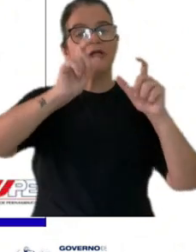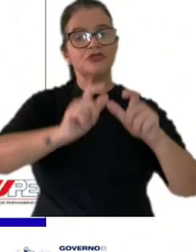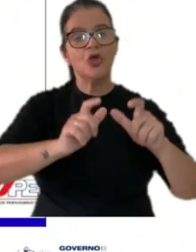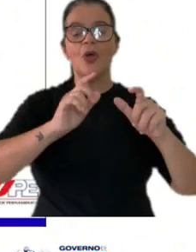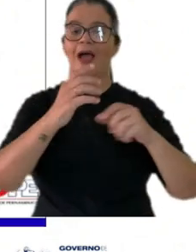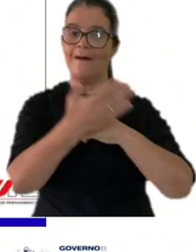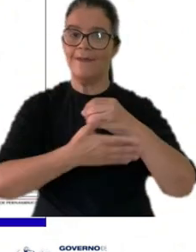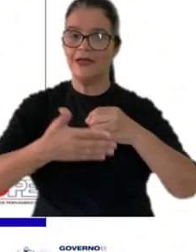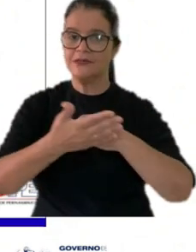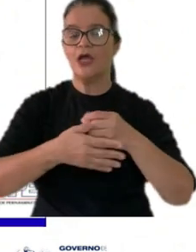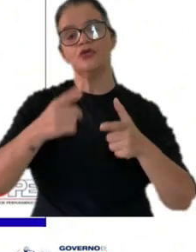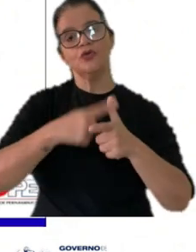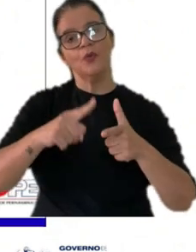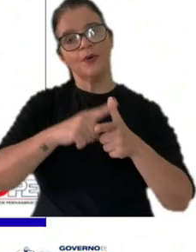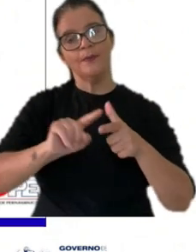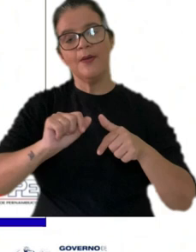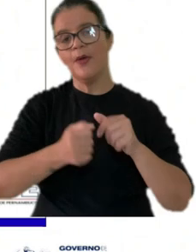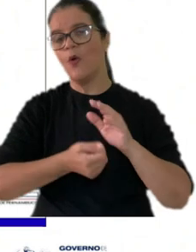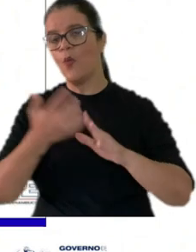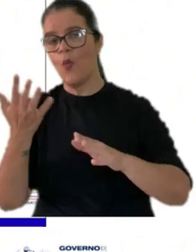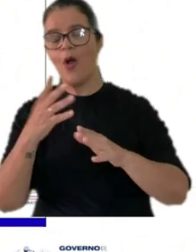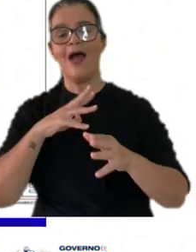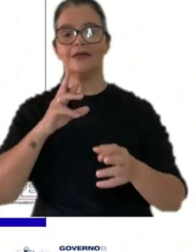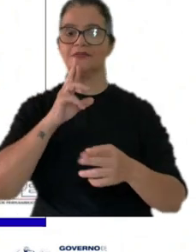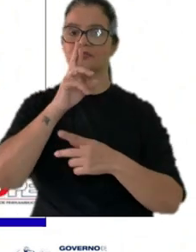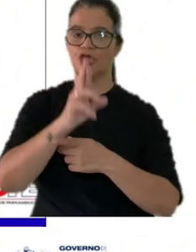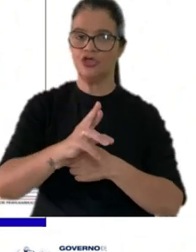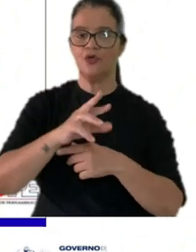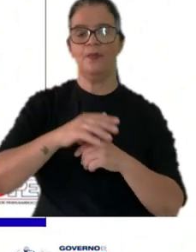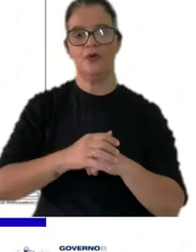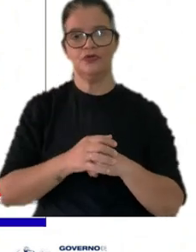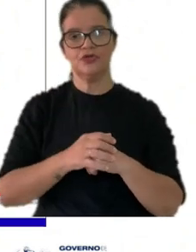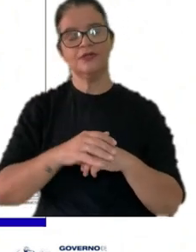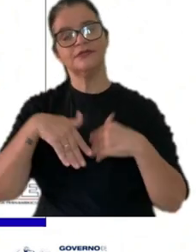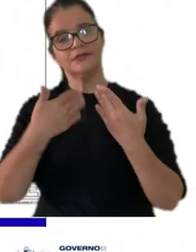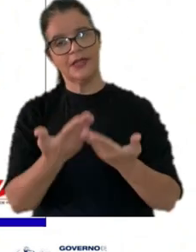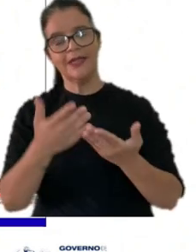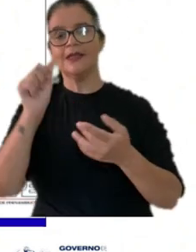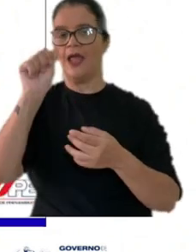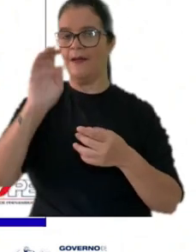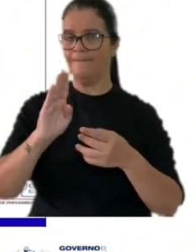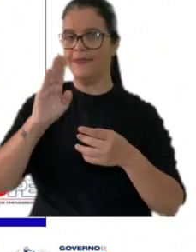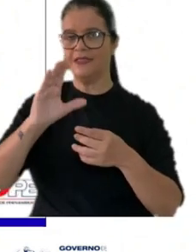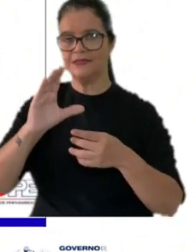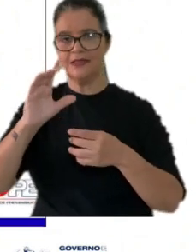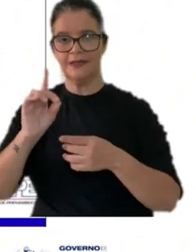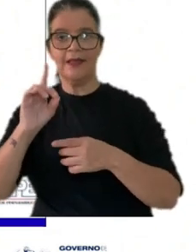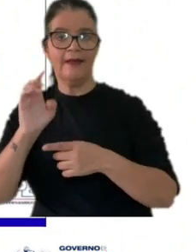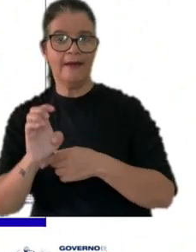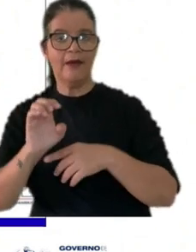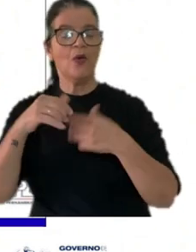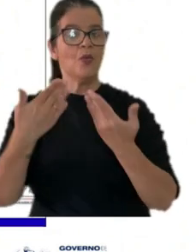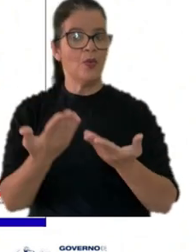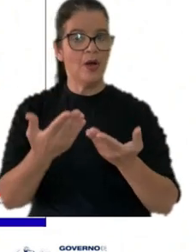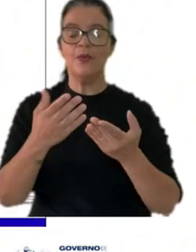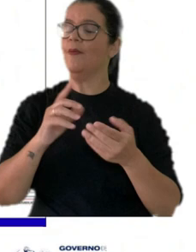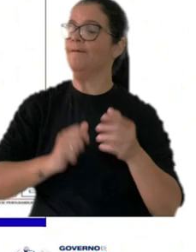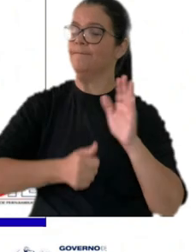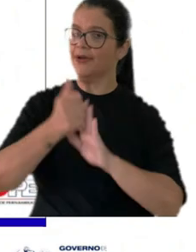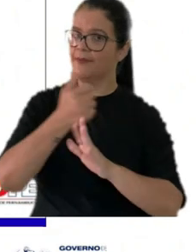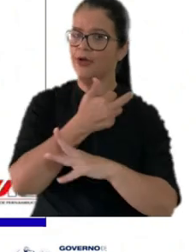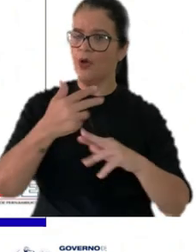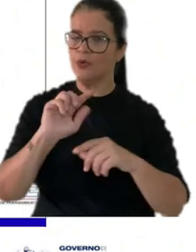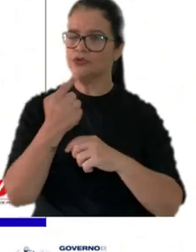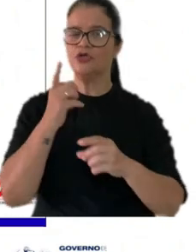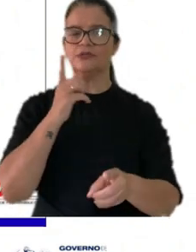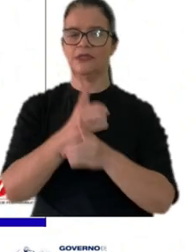no problema quais são as respectivas respostas entre a alternativa ABCDE primeira coisa que a gente precisa identificar